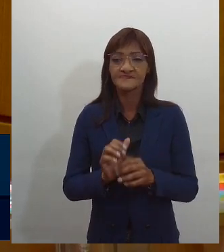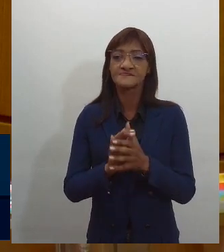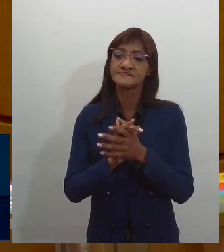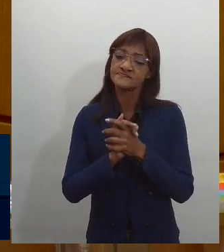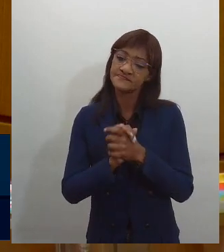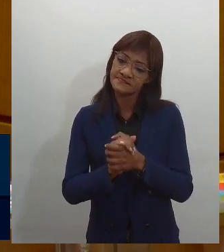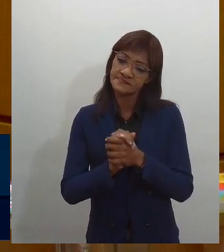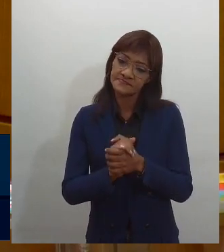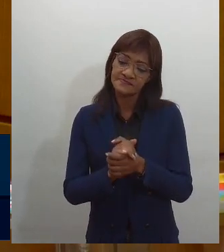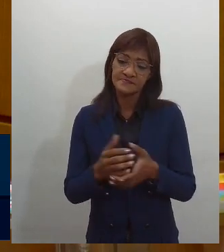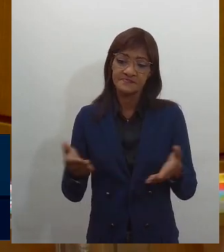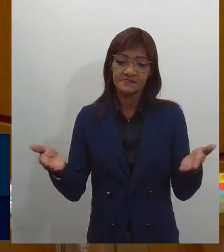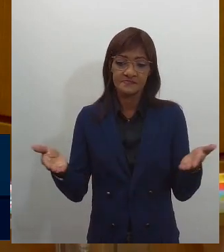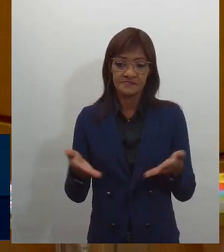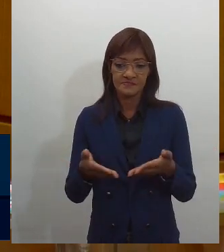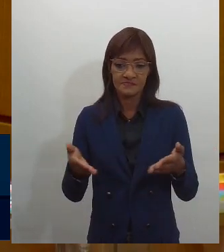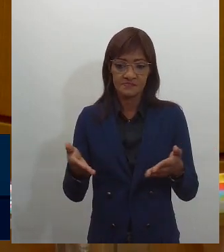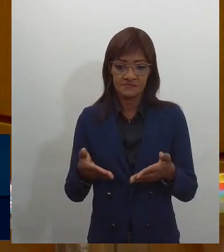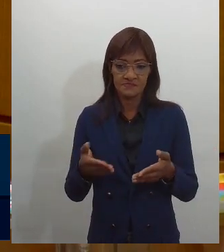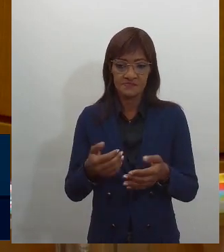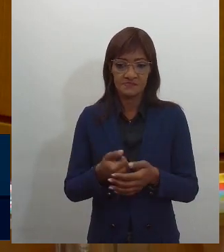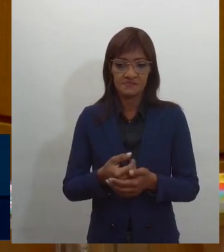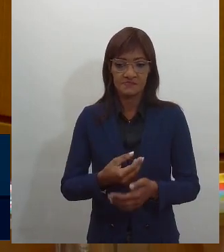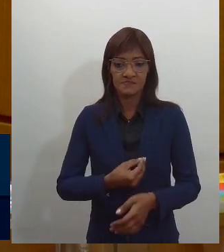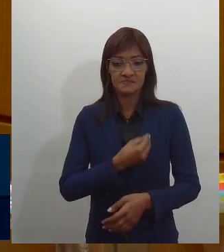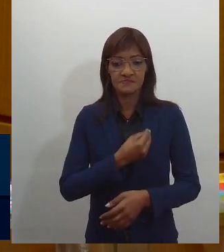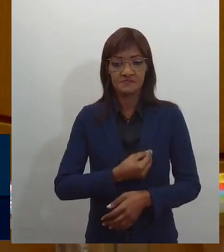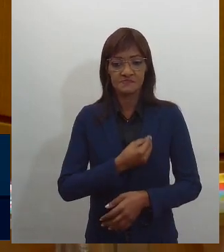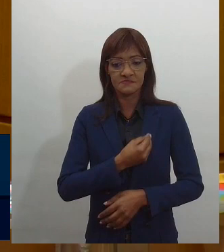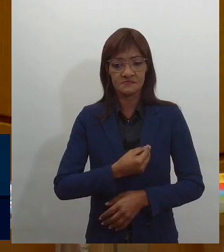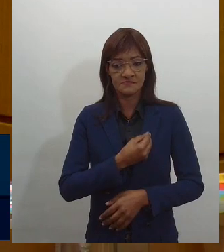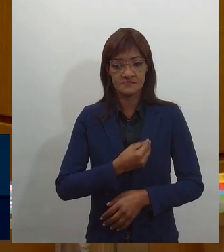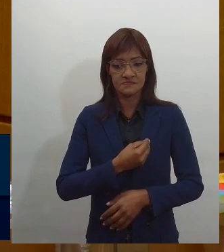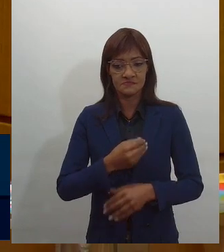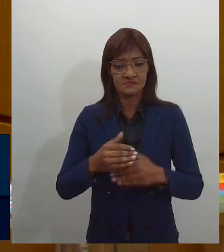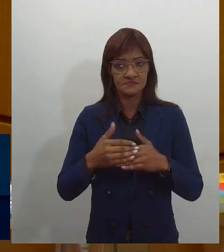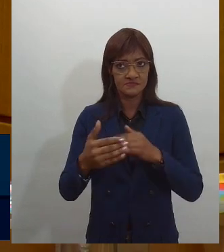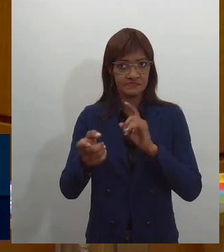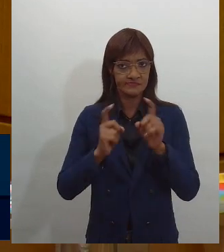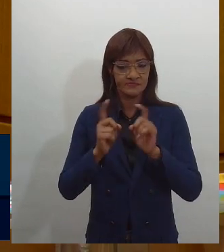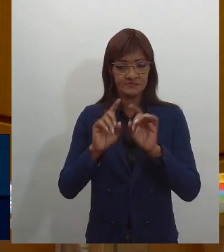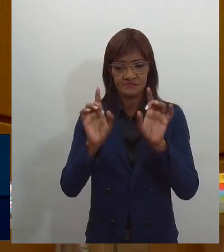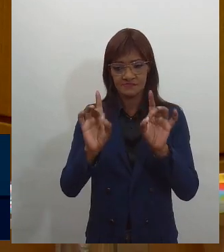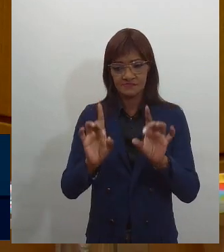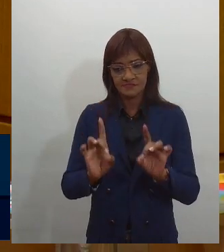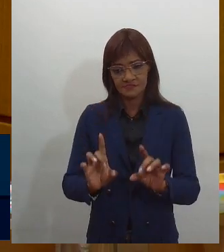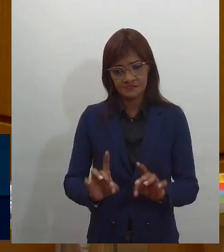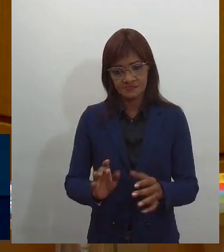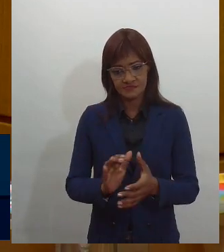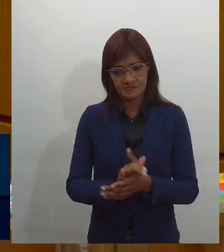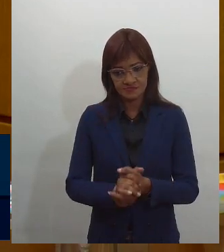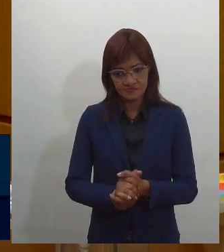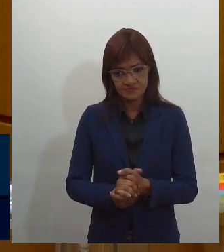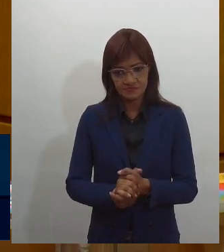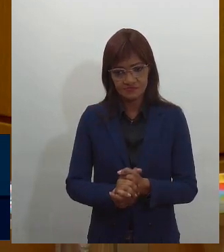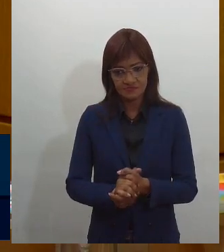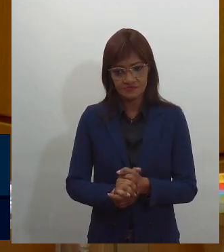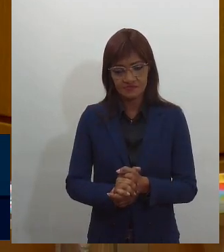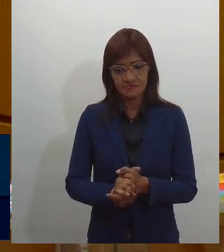vai participar logo mais, né, dessa sessão especial aqui que vai acontecer logo mais, né,